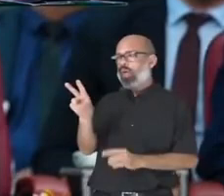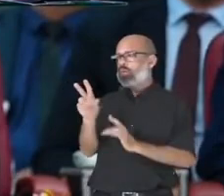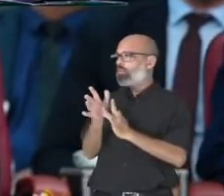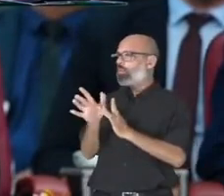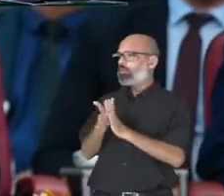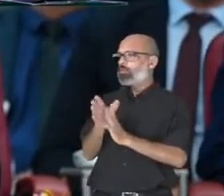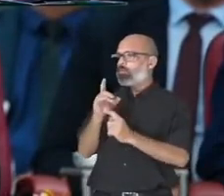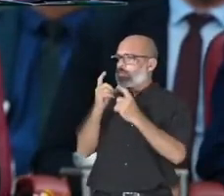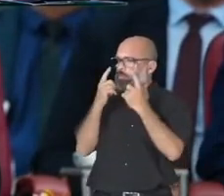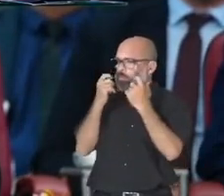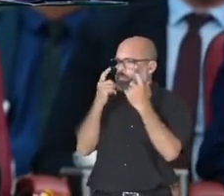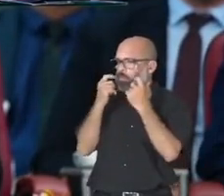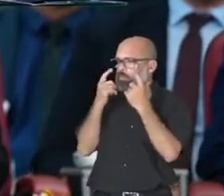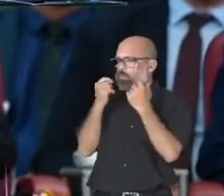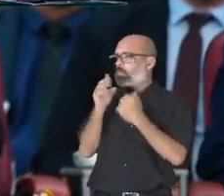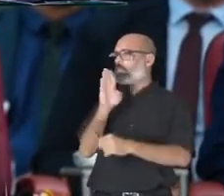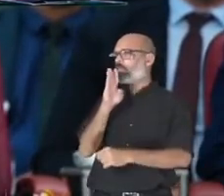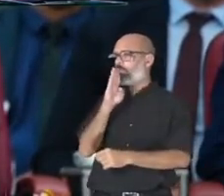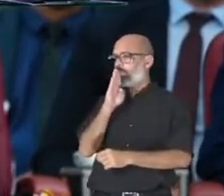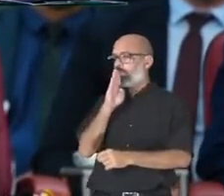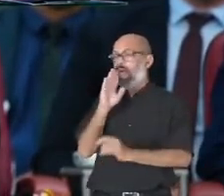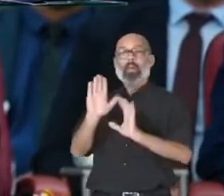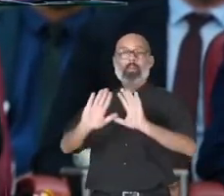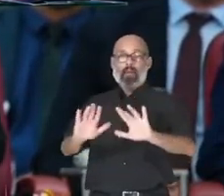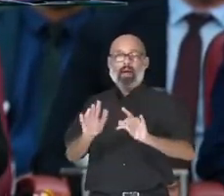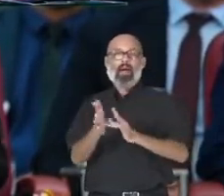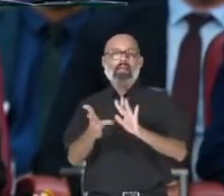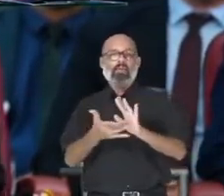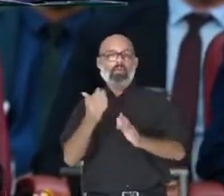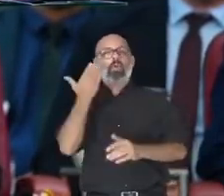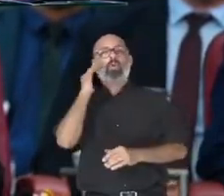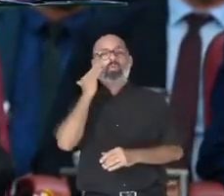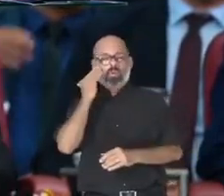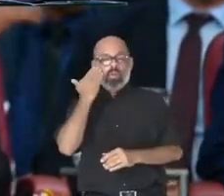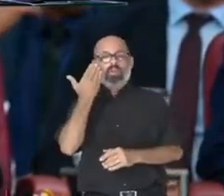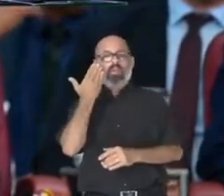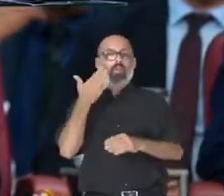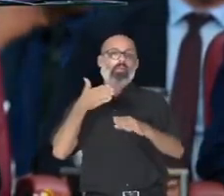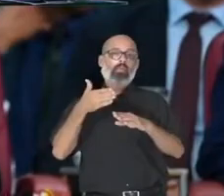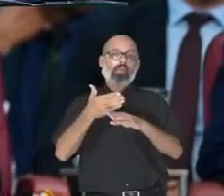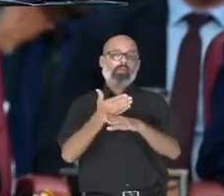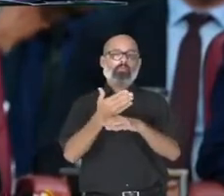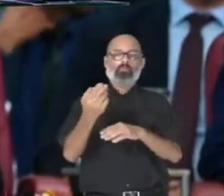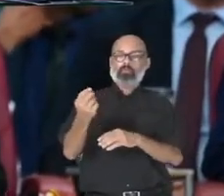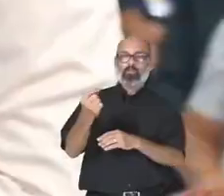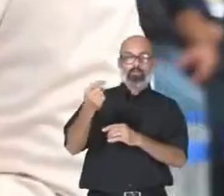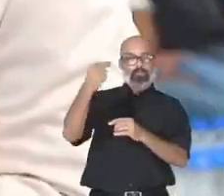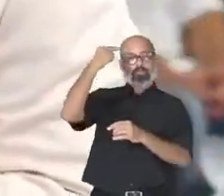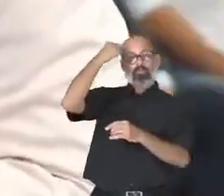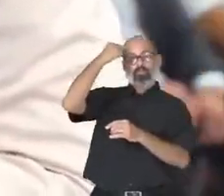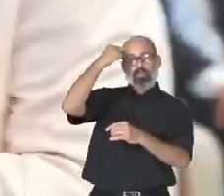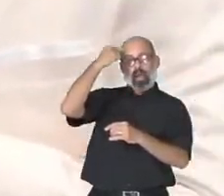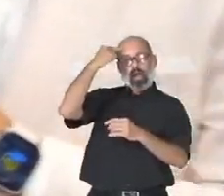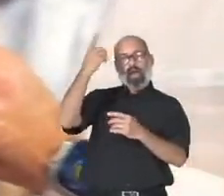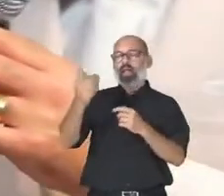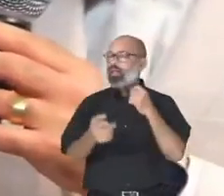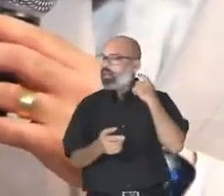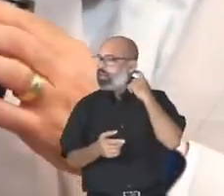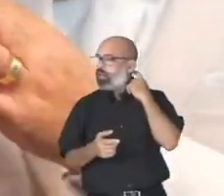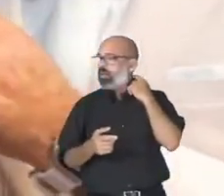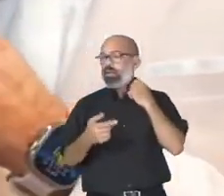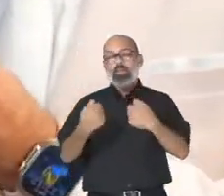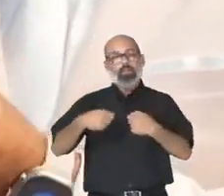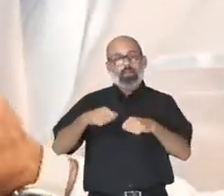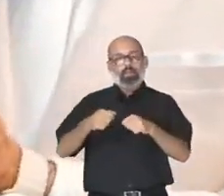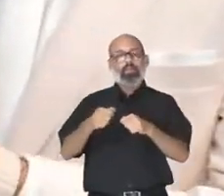ali, choramingando. Jesus, para entender os discípulos, teve que entrar na mente deles, Renan. Daniel, Jesus teve que ir na